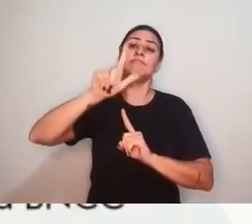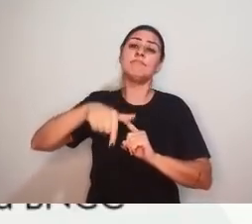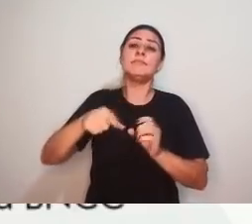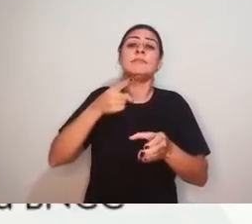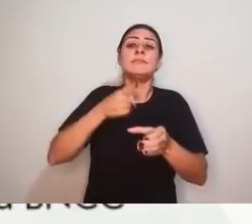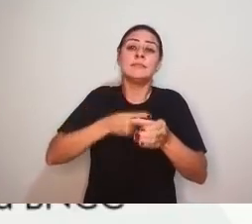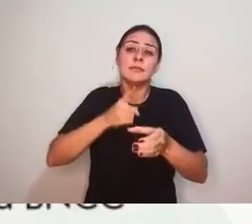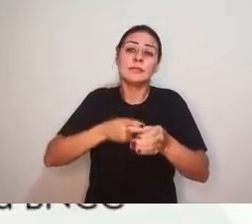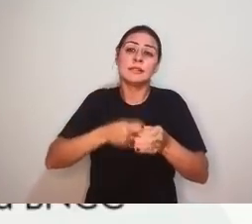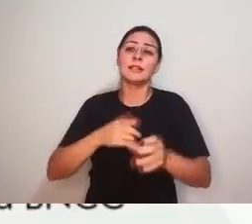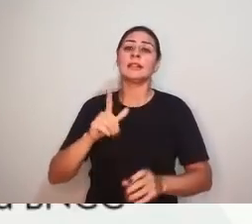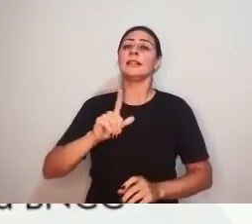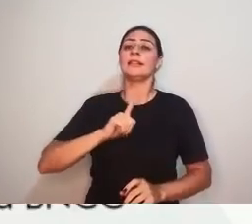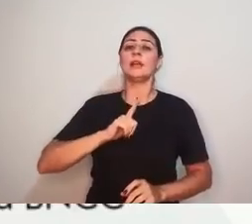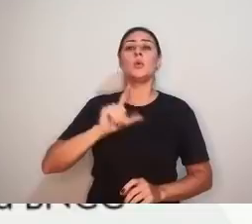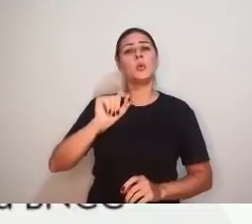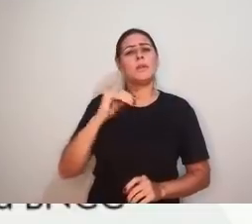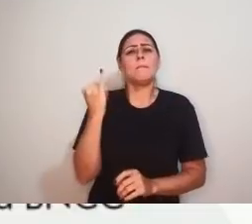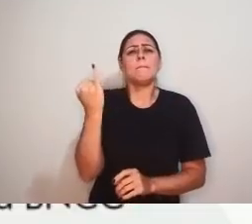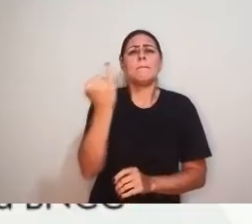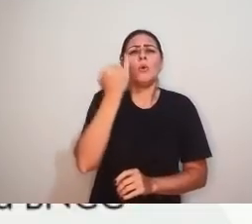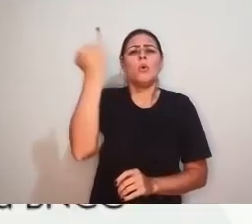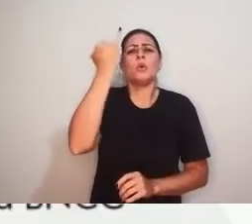Então, é um município que tem a sua